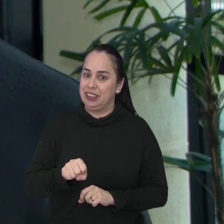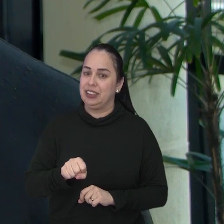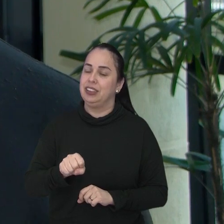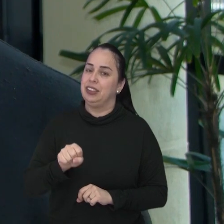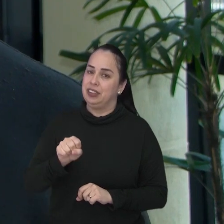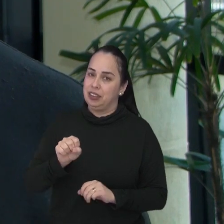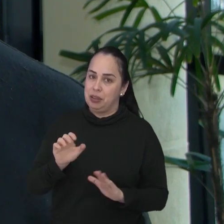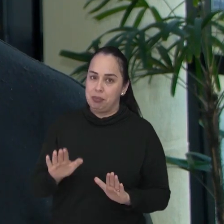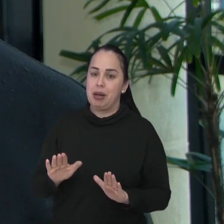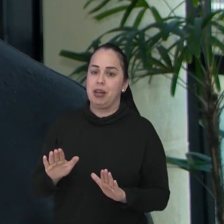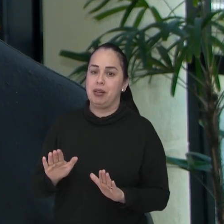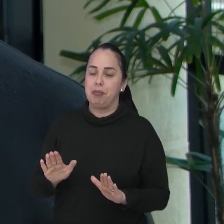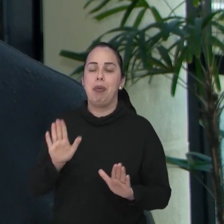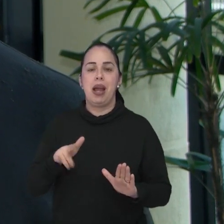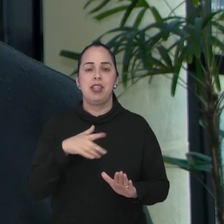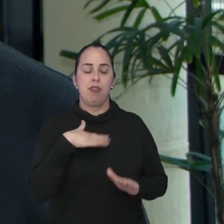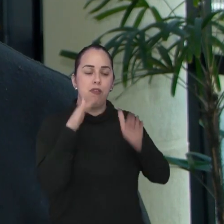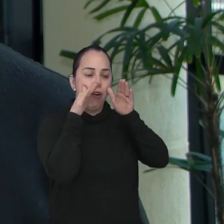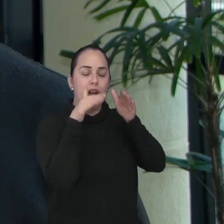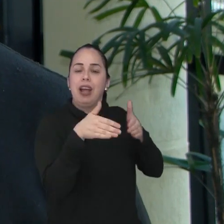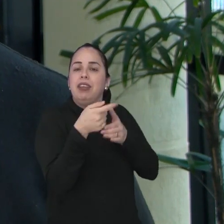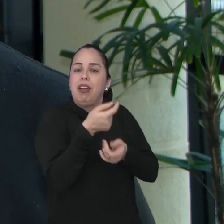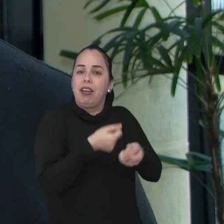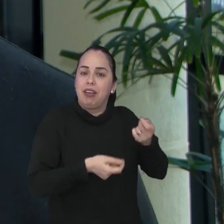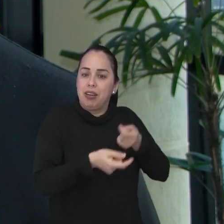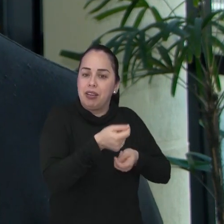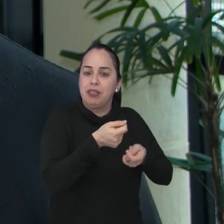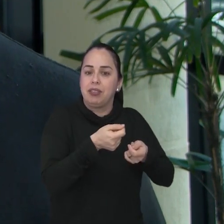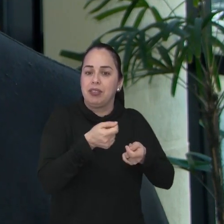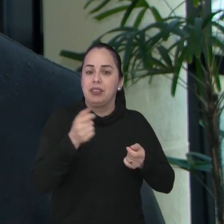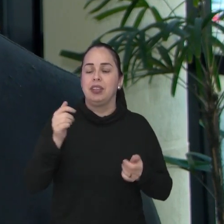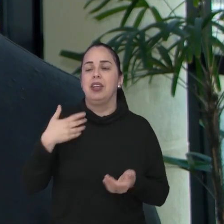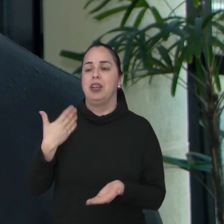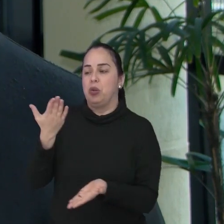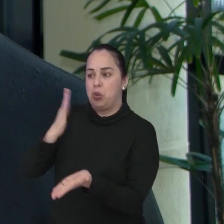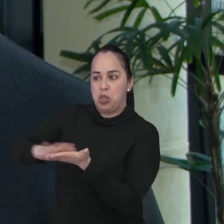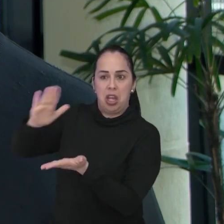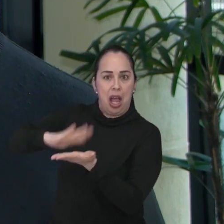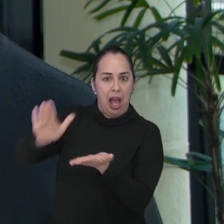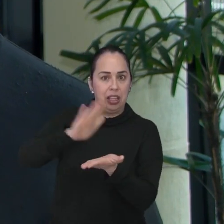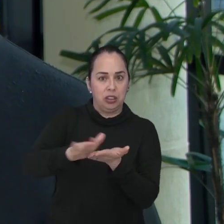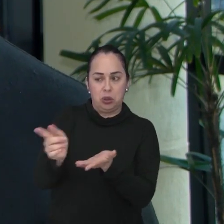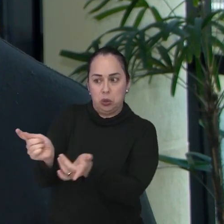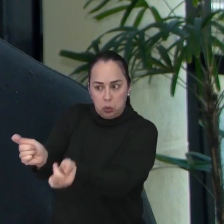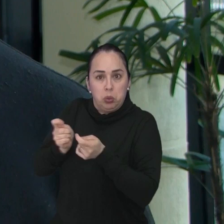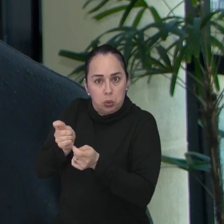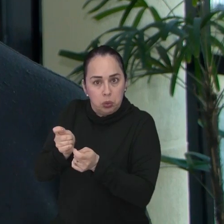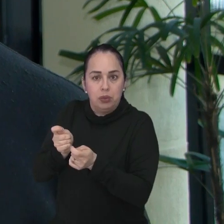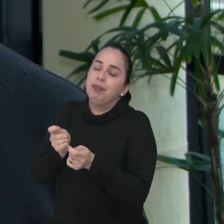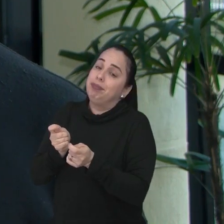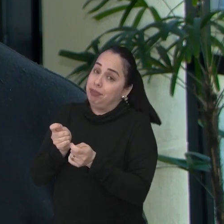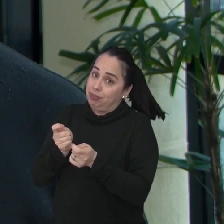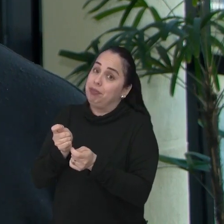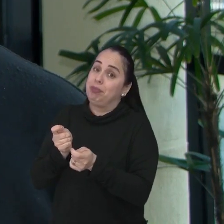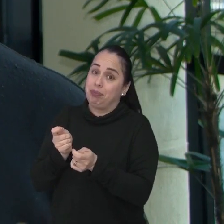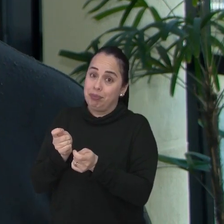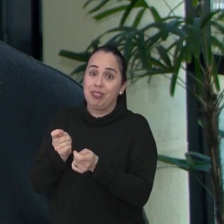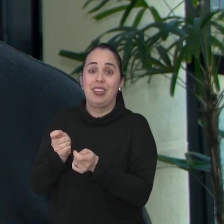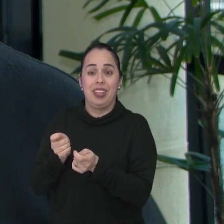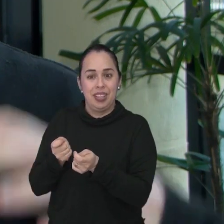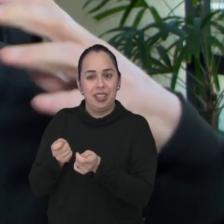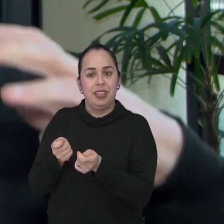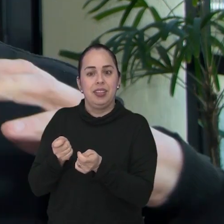Tiveram poucas decisões políticas e mais decisões econômicas. Diminuiu-se os gastos necessários de governo,